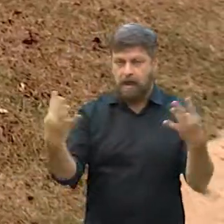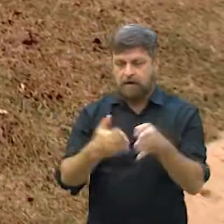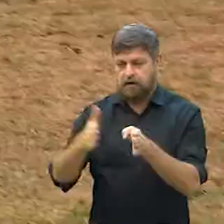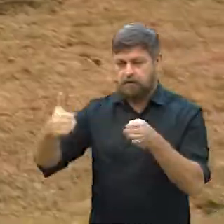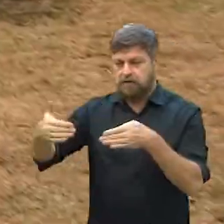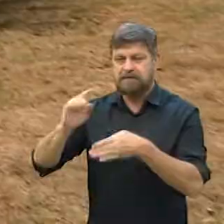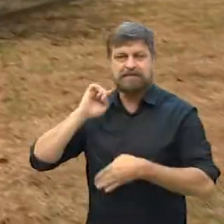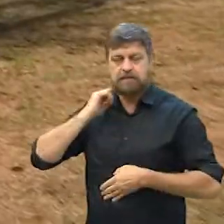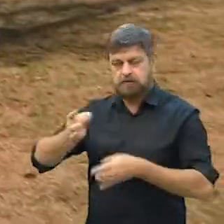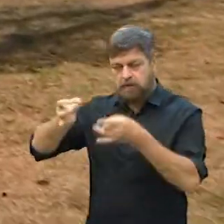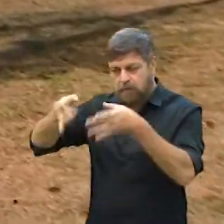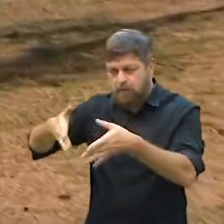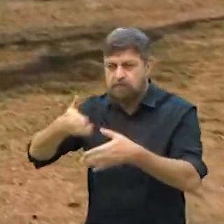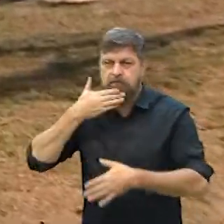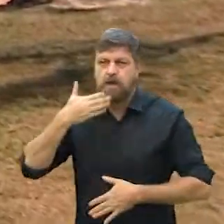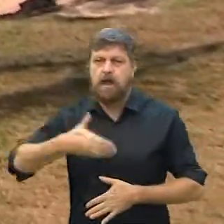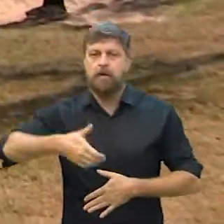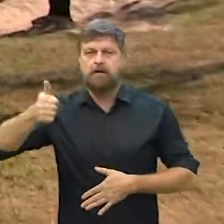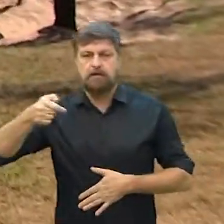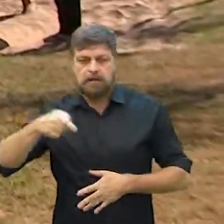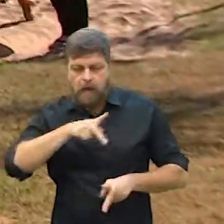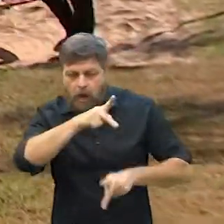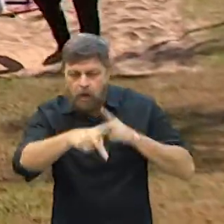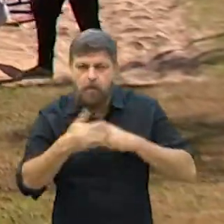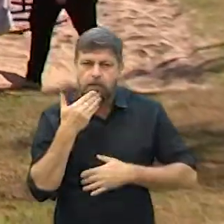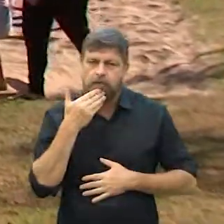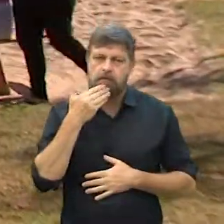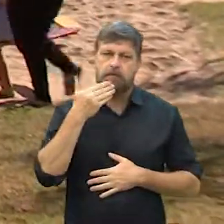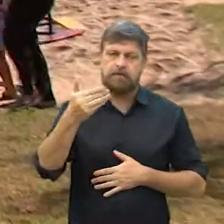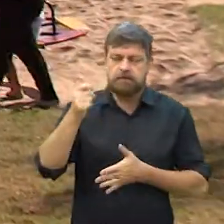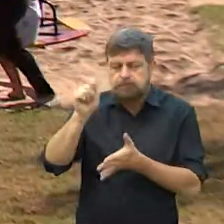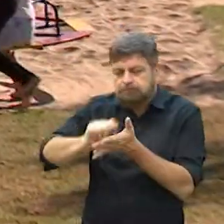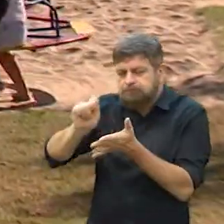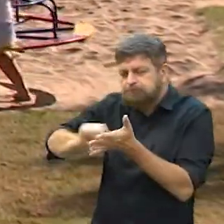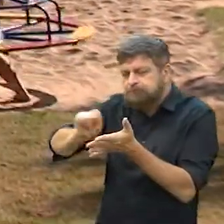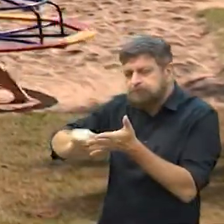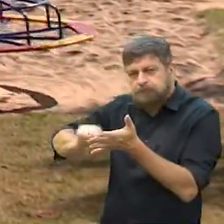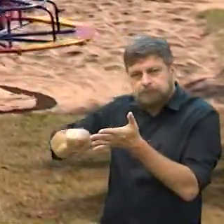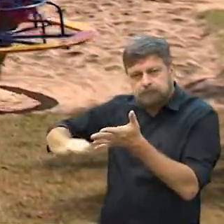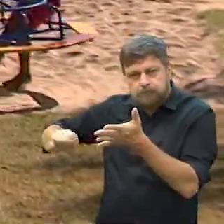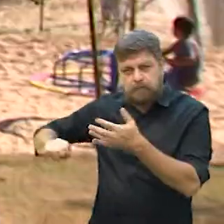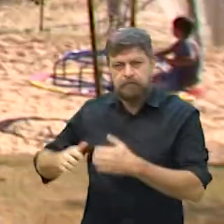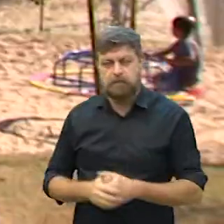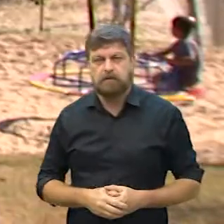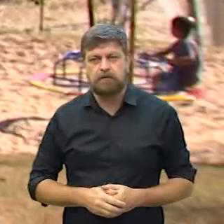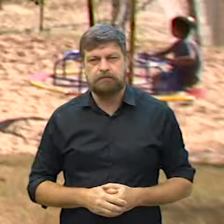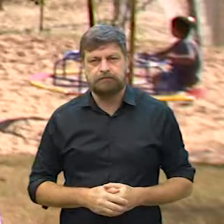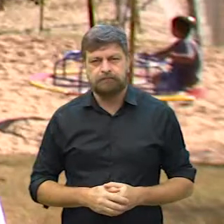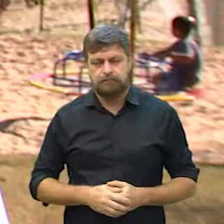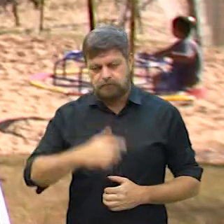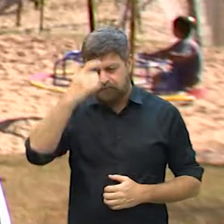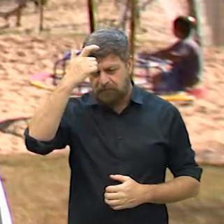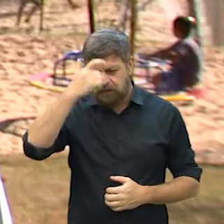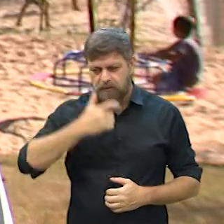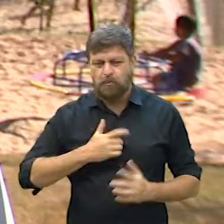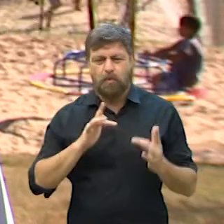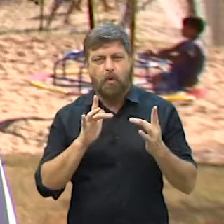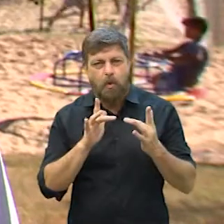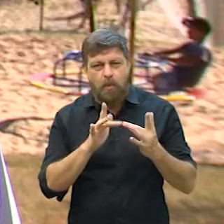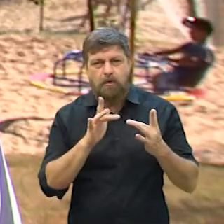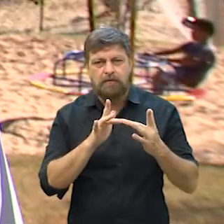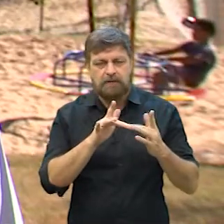lixeiras o local são algumas das melhorias solicitadas por outras indicações o parlamentar a gente tem